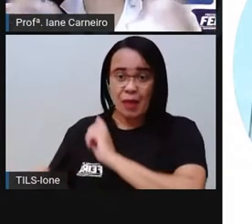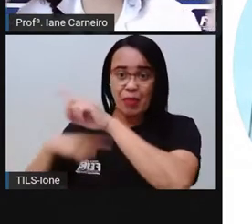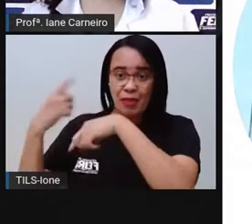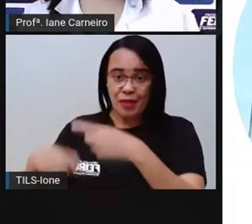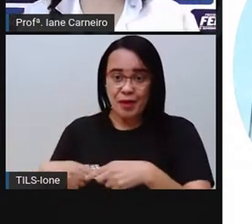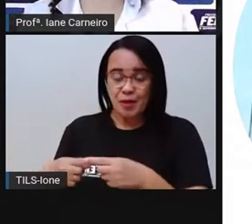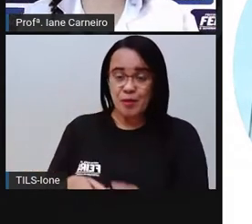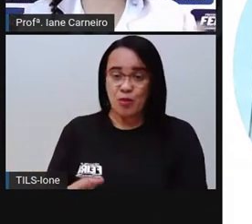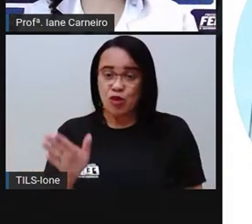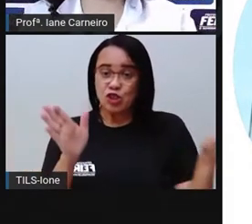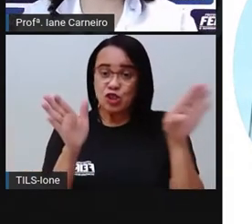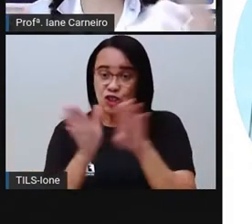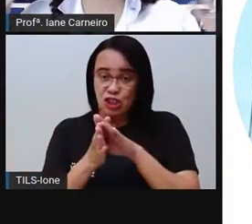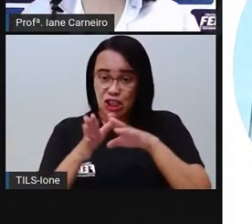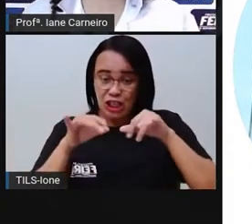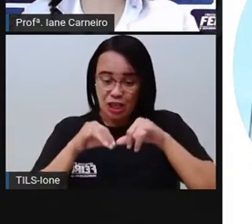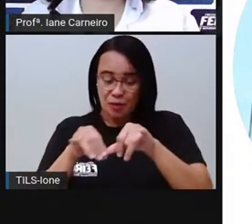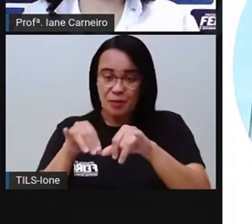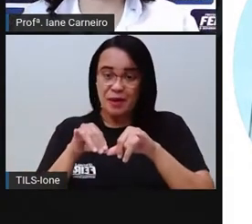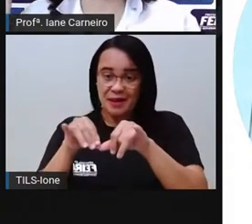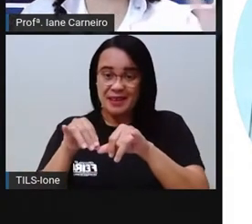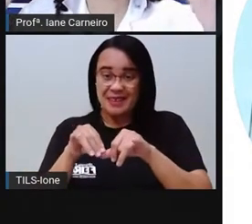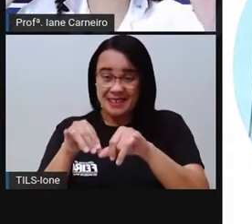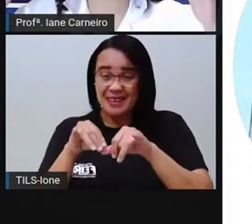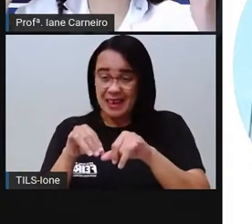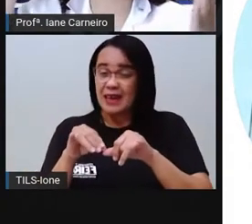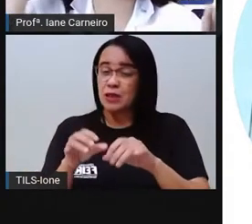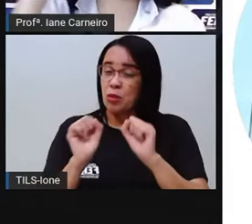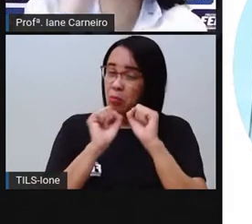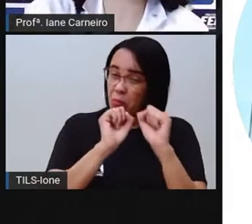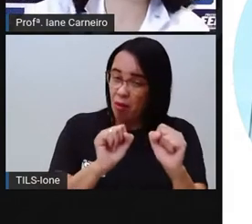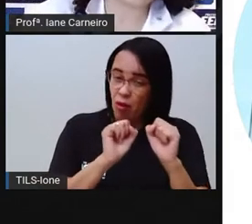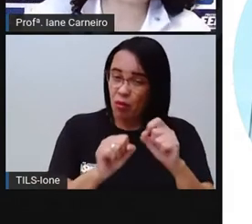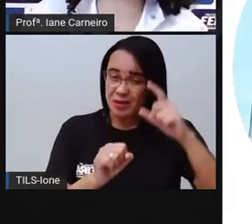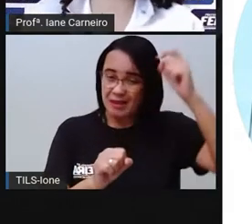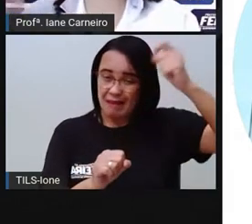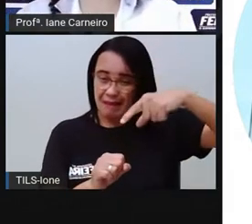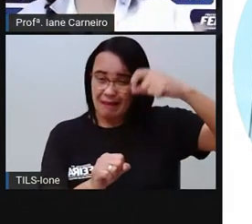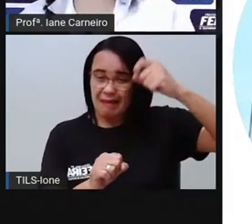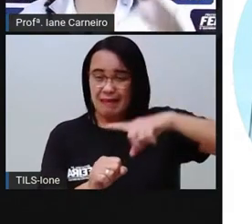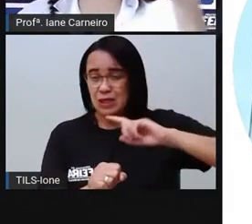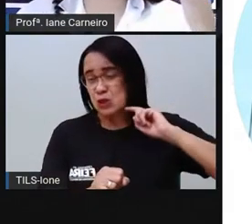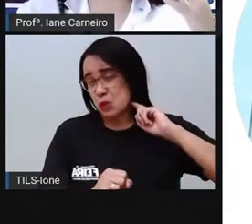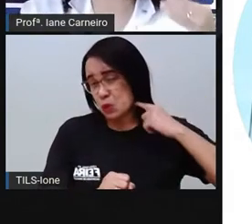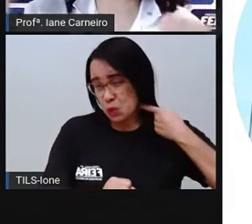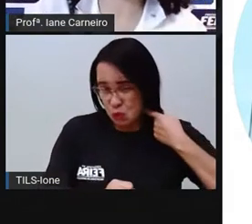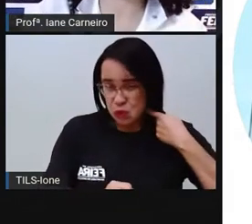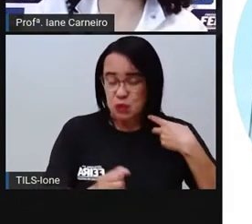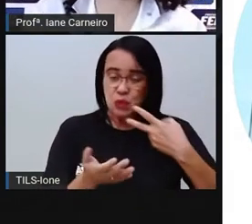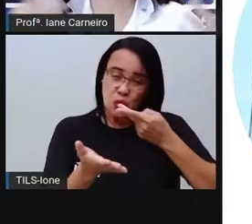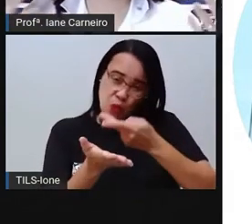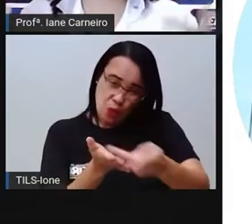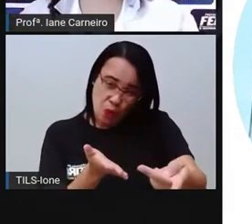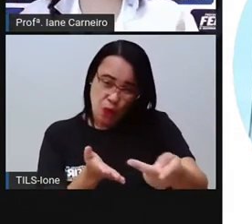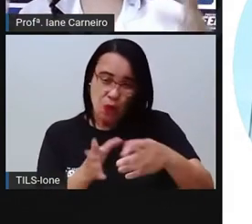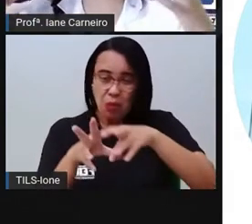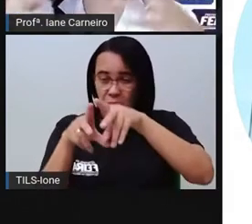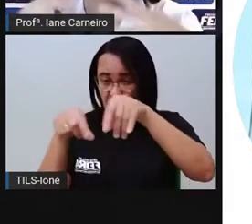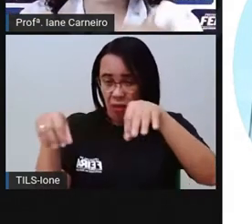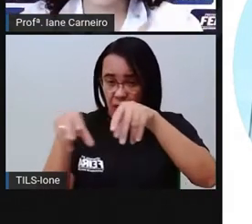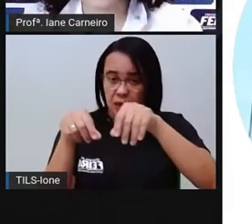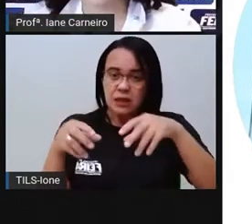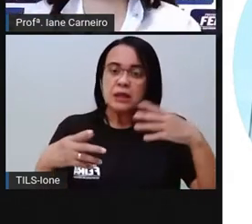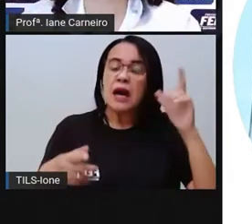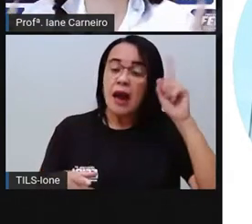um longo caminho. E aí pode ter acontecido muita coisa. Pode ter pingado água suja, pode ter caído poeira. Então a gente